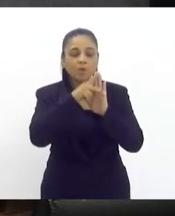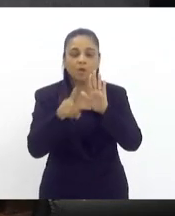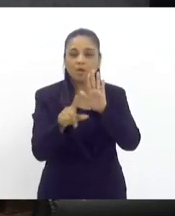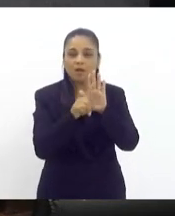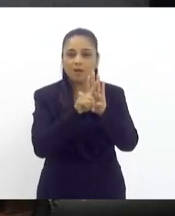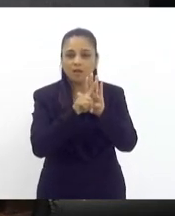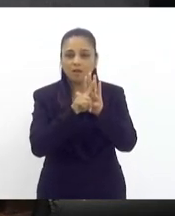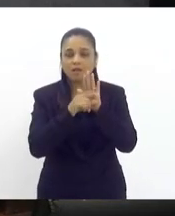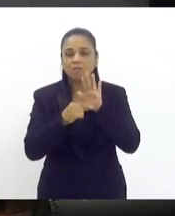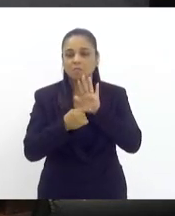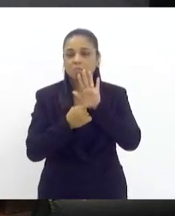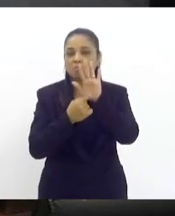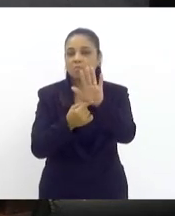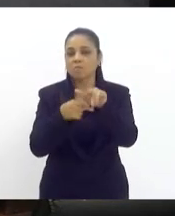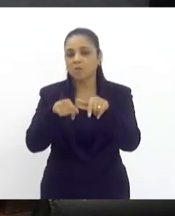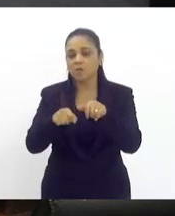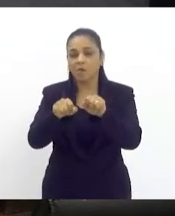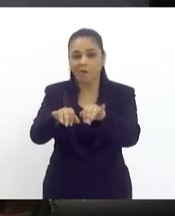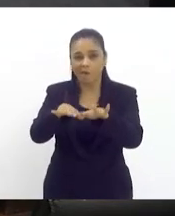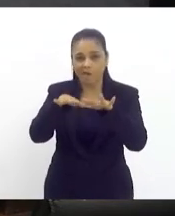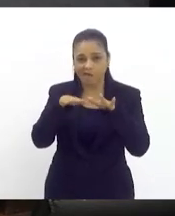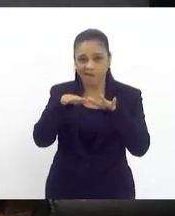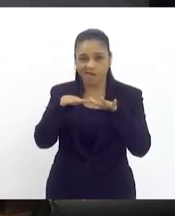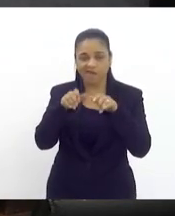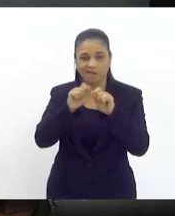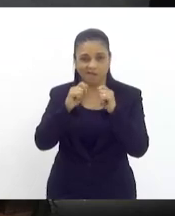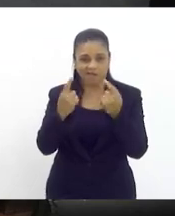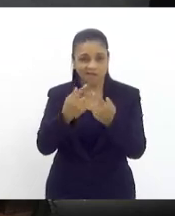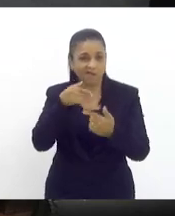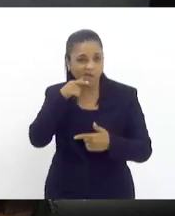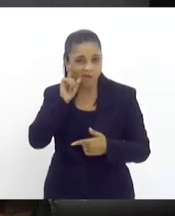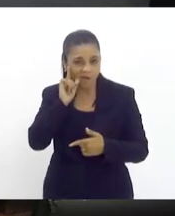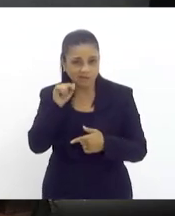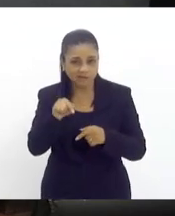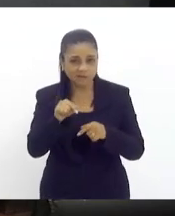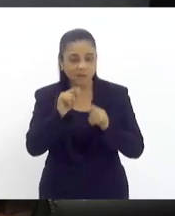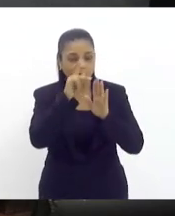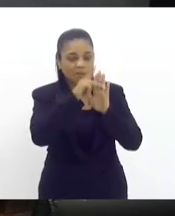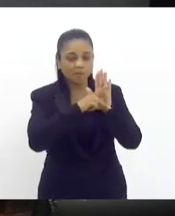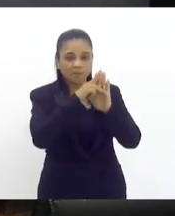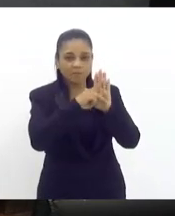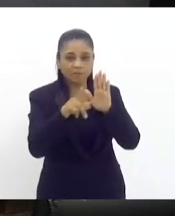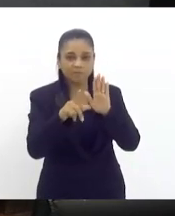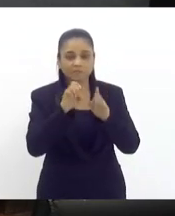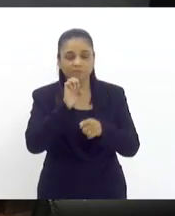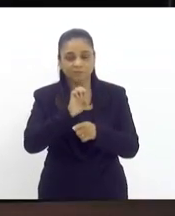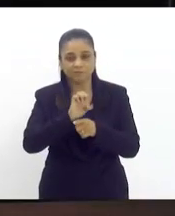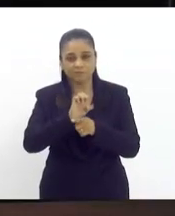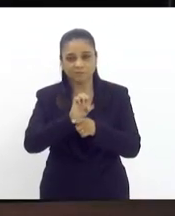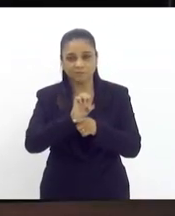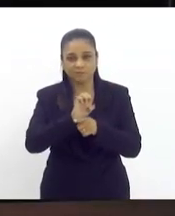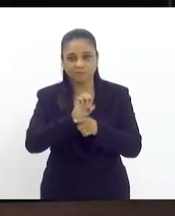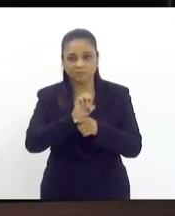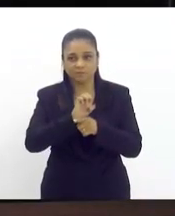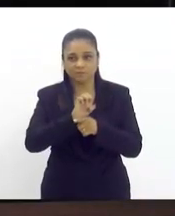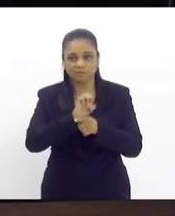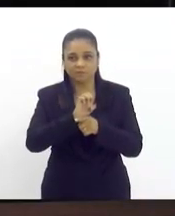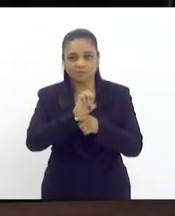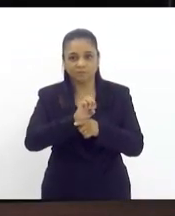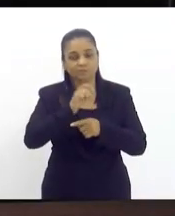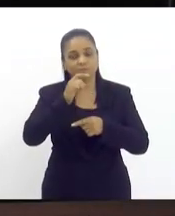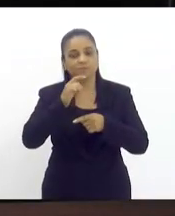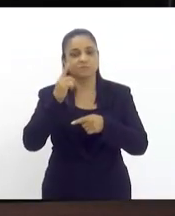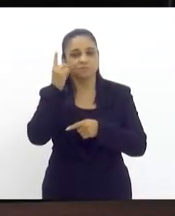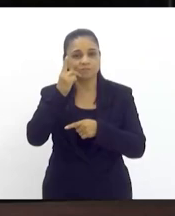lei que apresentei essa casa ontem que institui a política estadual Vini Júnior de combate